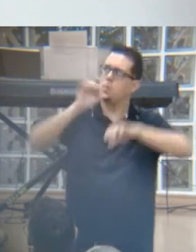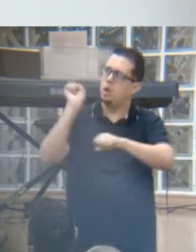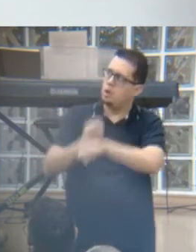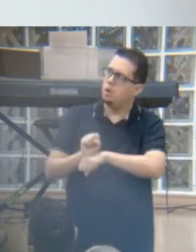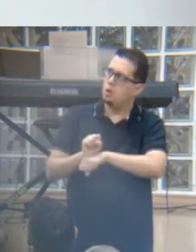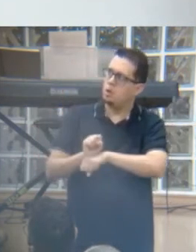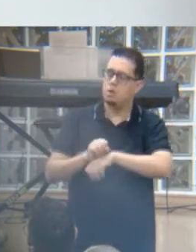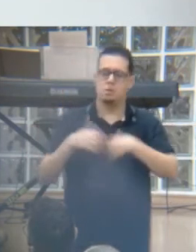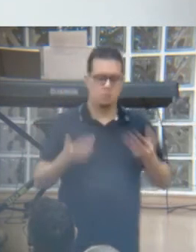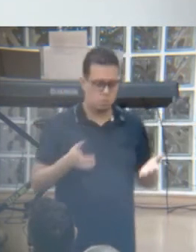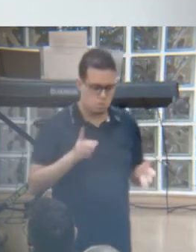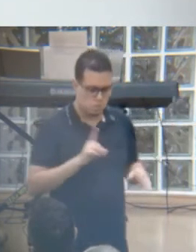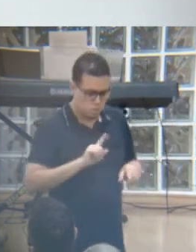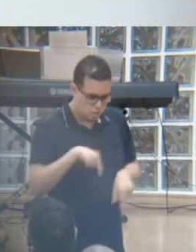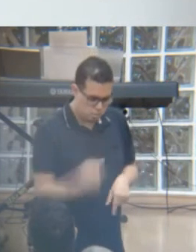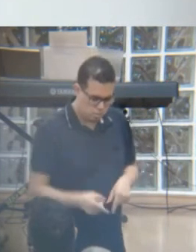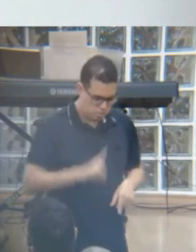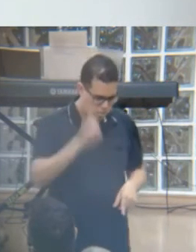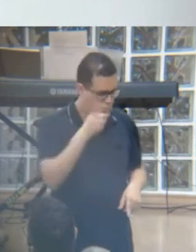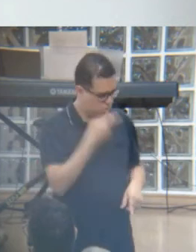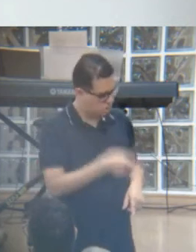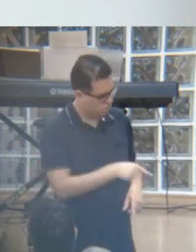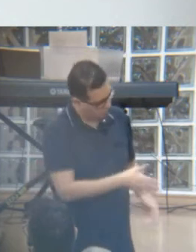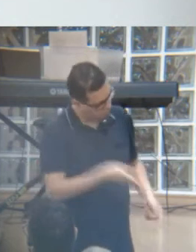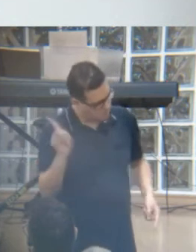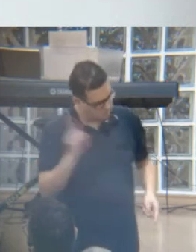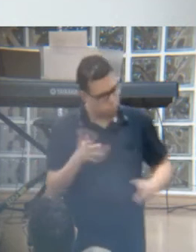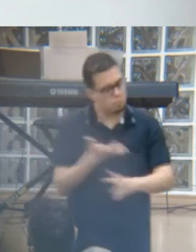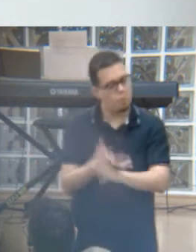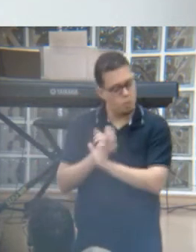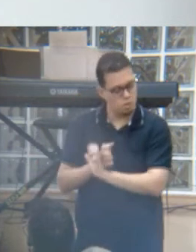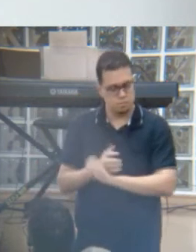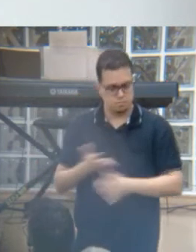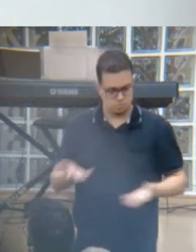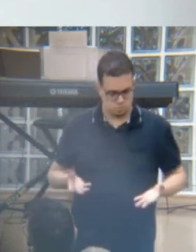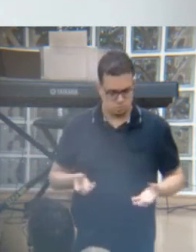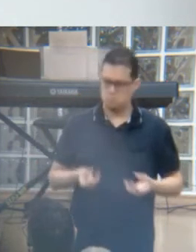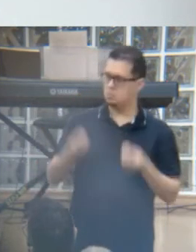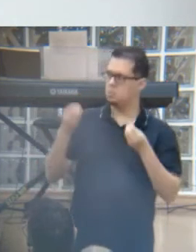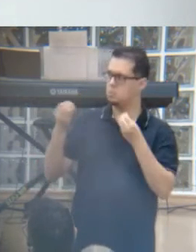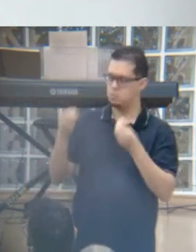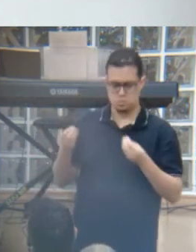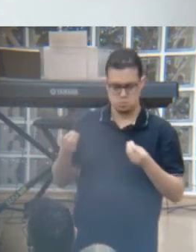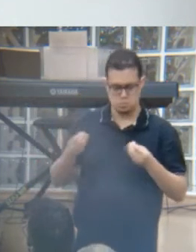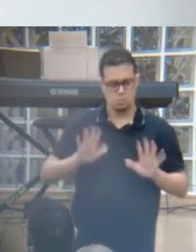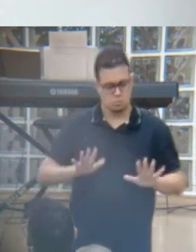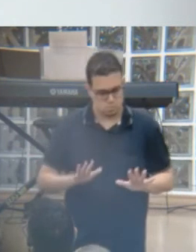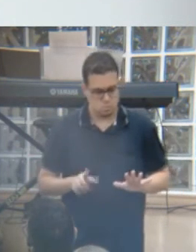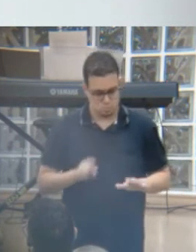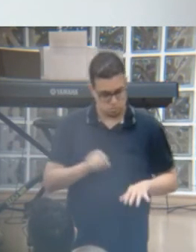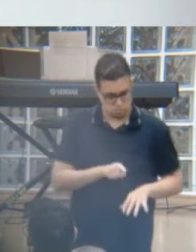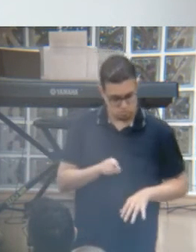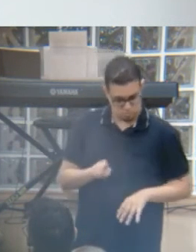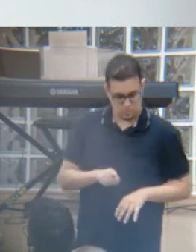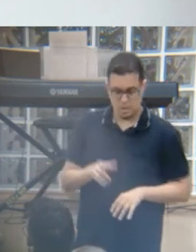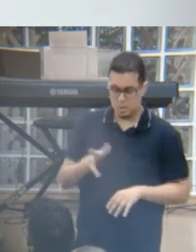sustentarei. O Deus da provisão. Você vai beber das águas da torrente? Eu gosto